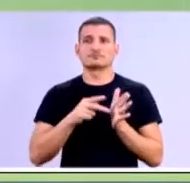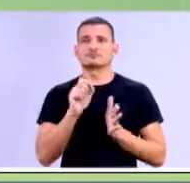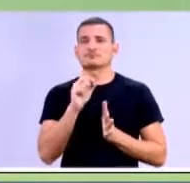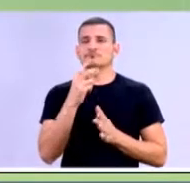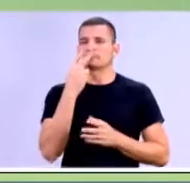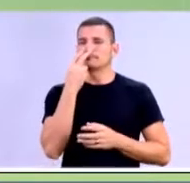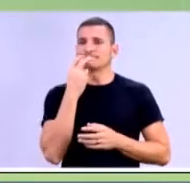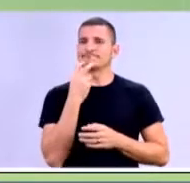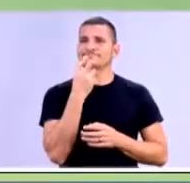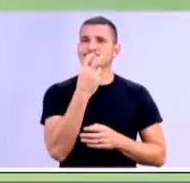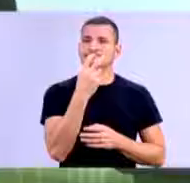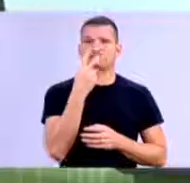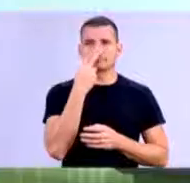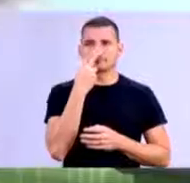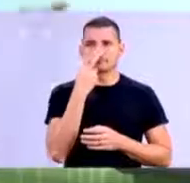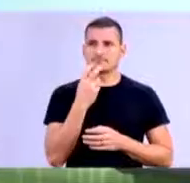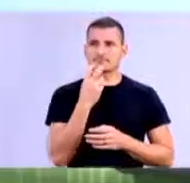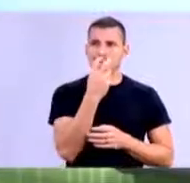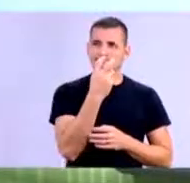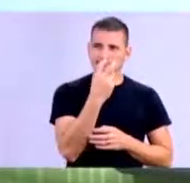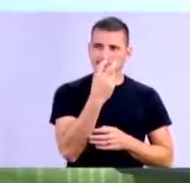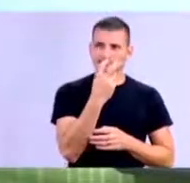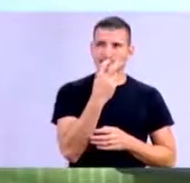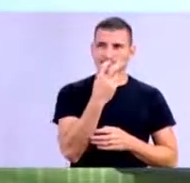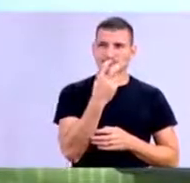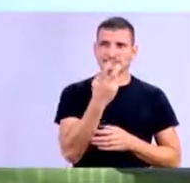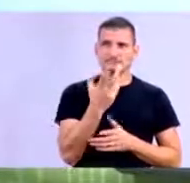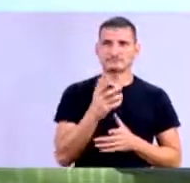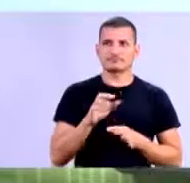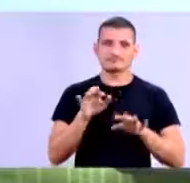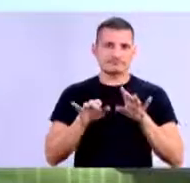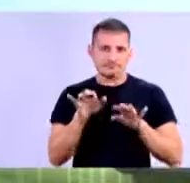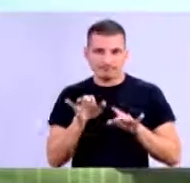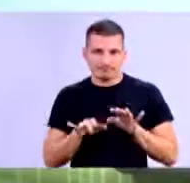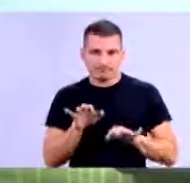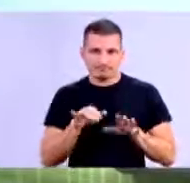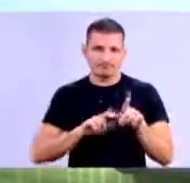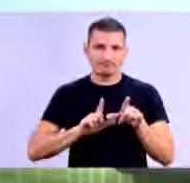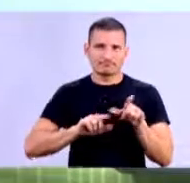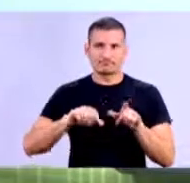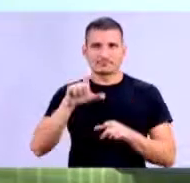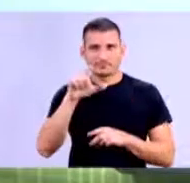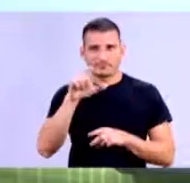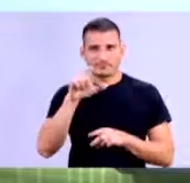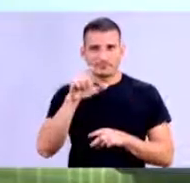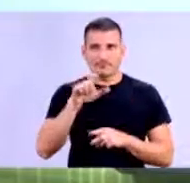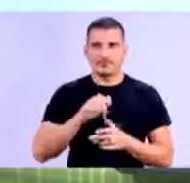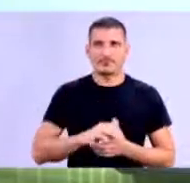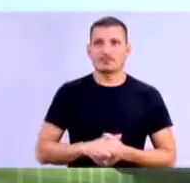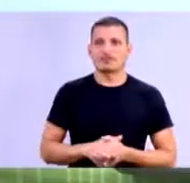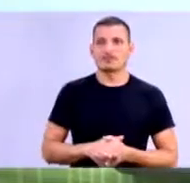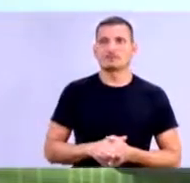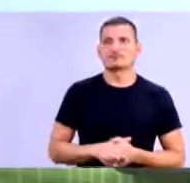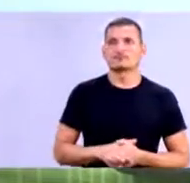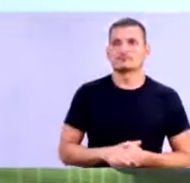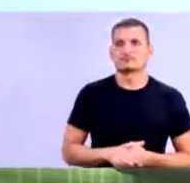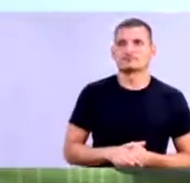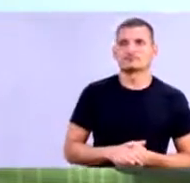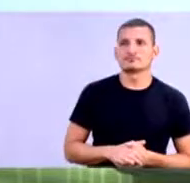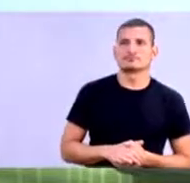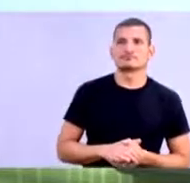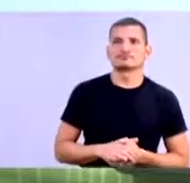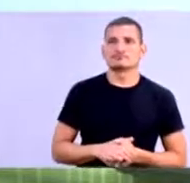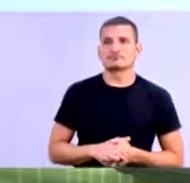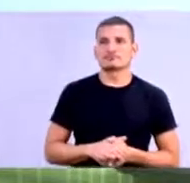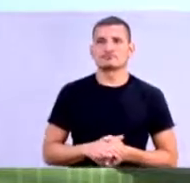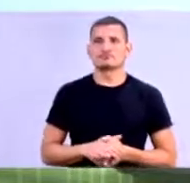Digitalmente falando, você está berrando para o professor: professor, me ajuda com a disciplina, tutor. Não.